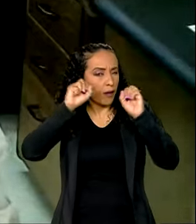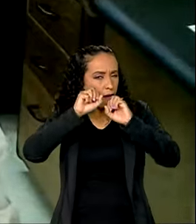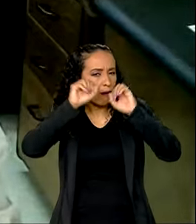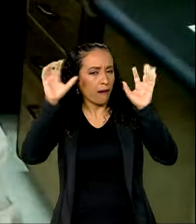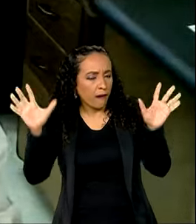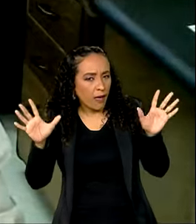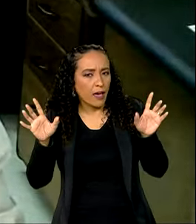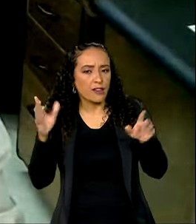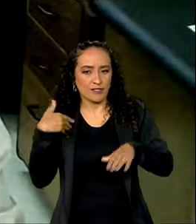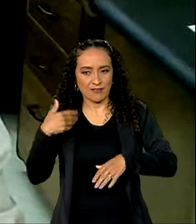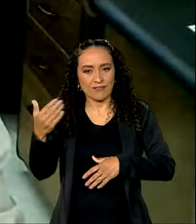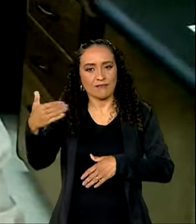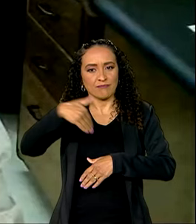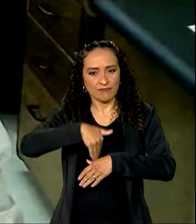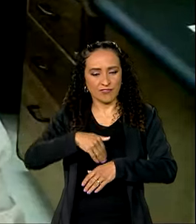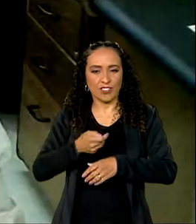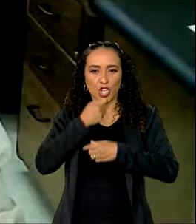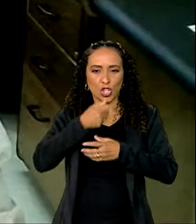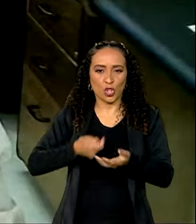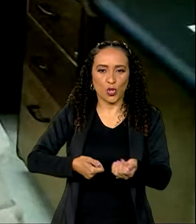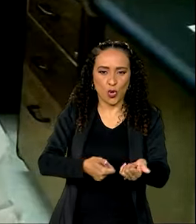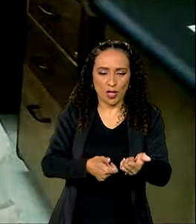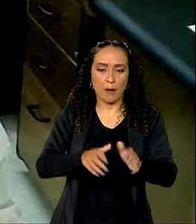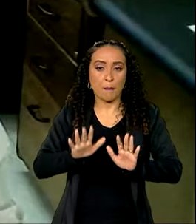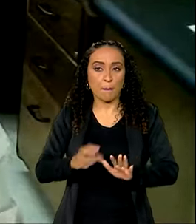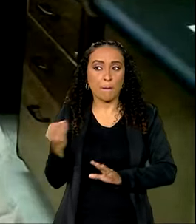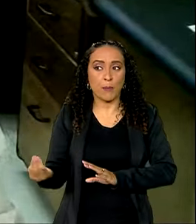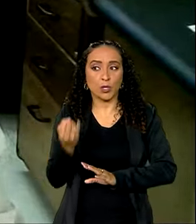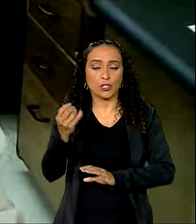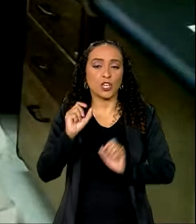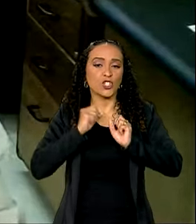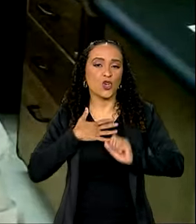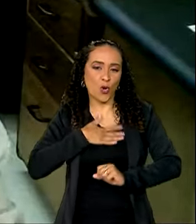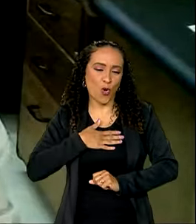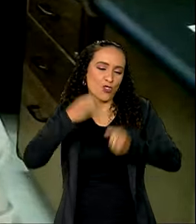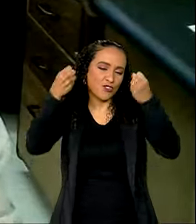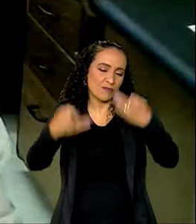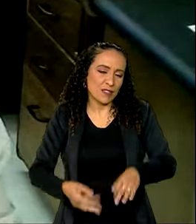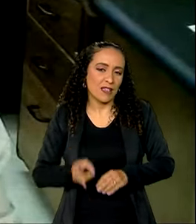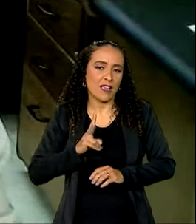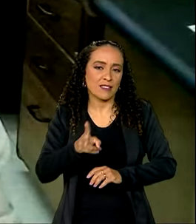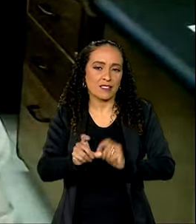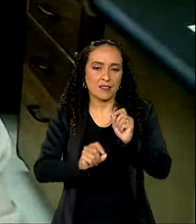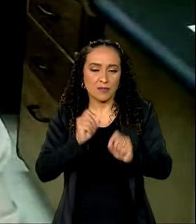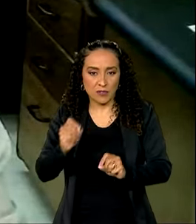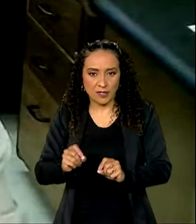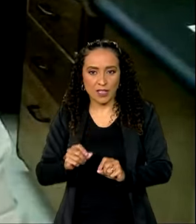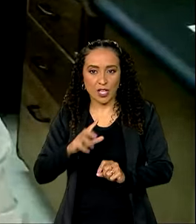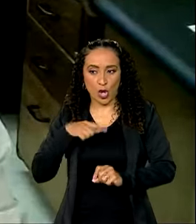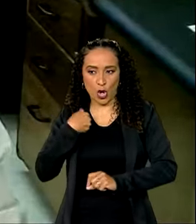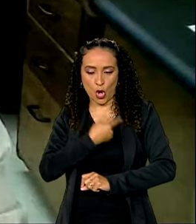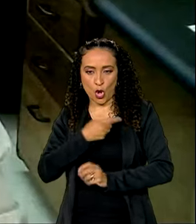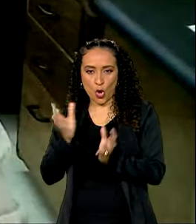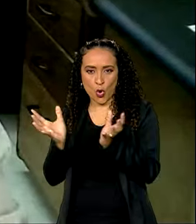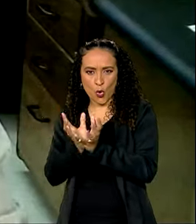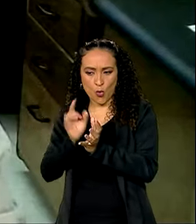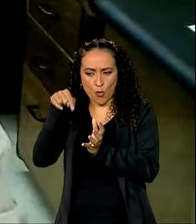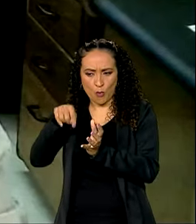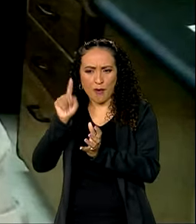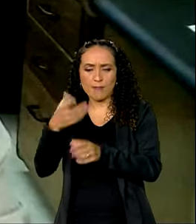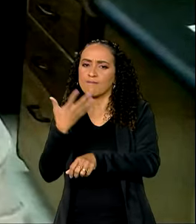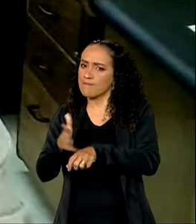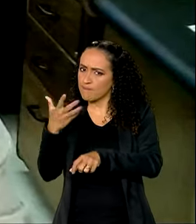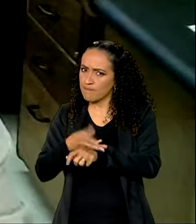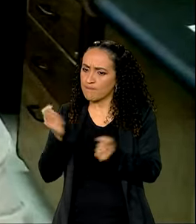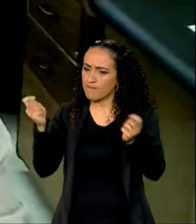vir fazer a doação. Mas o mais importante que eu gosto de dizer sempre é que a nossa equipe é extremamente